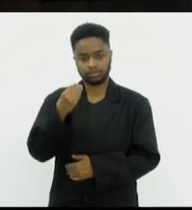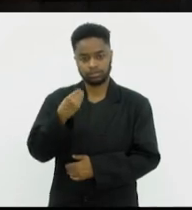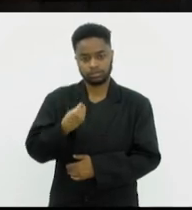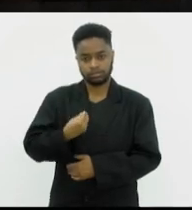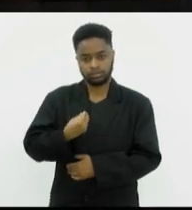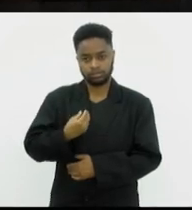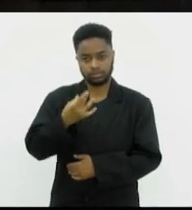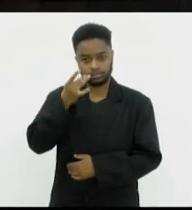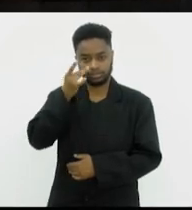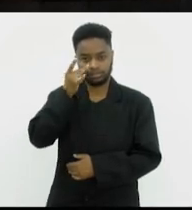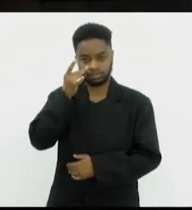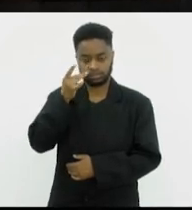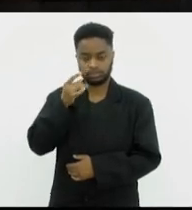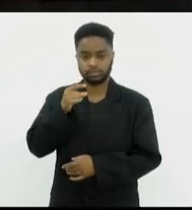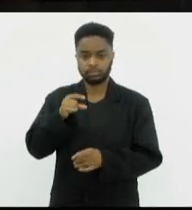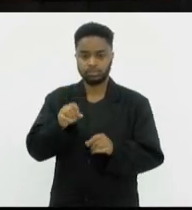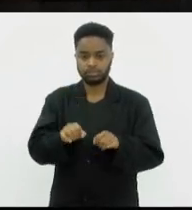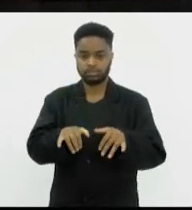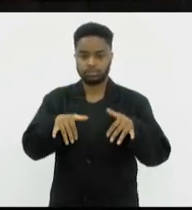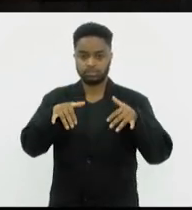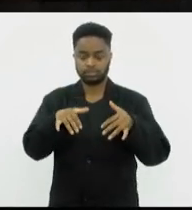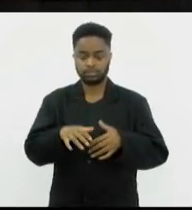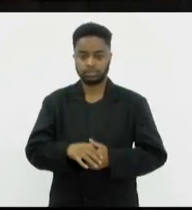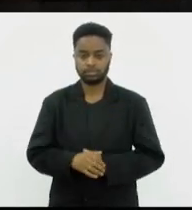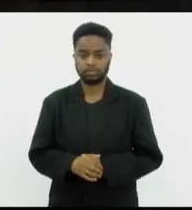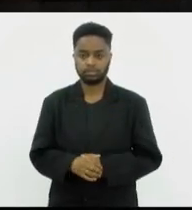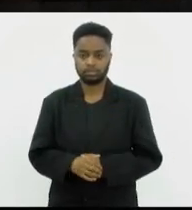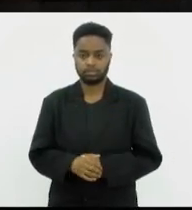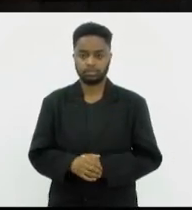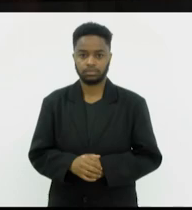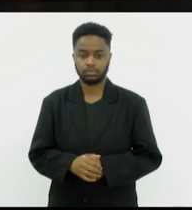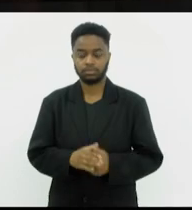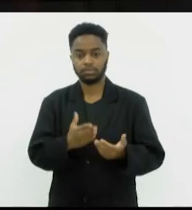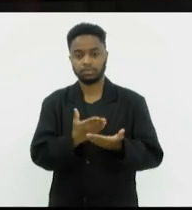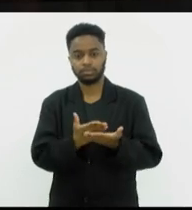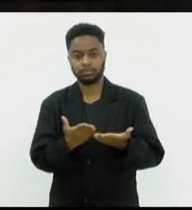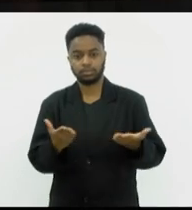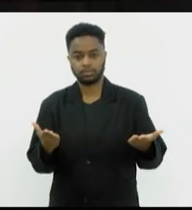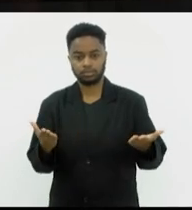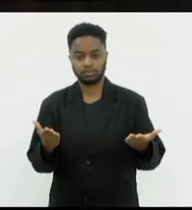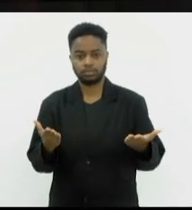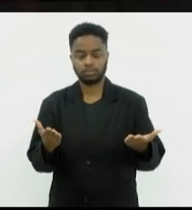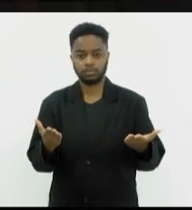presentes em plenário, senhoras e senhores